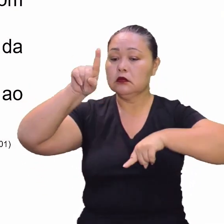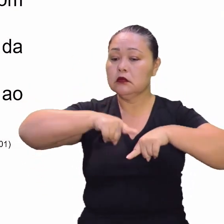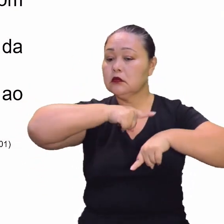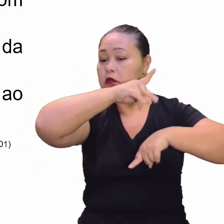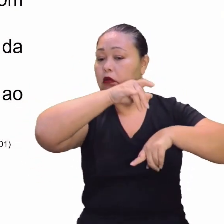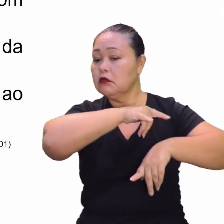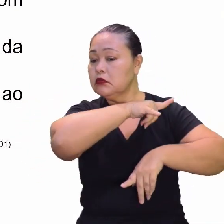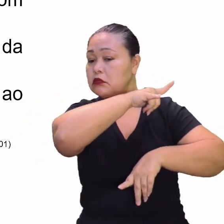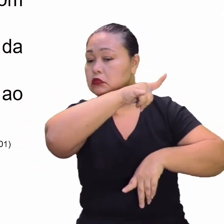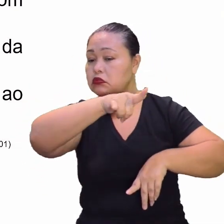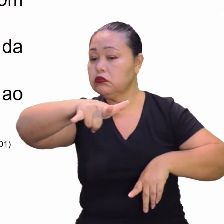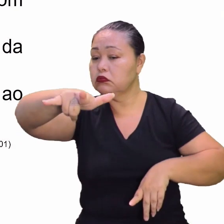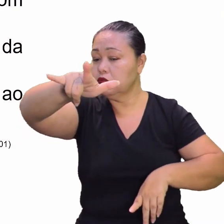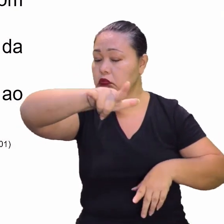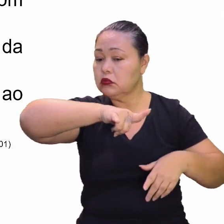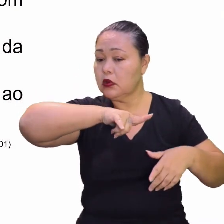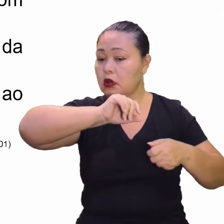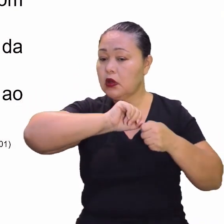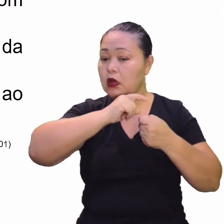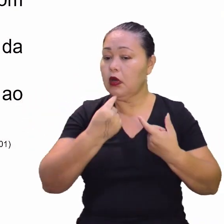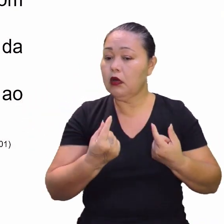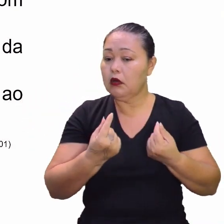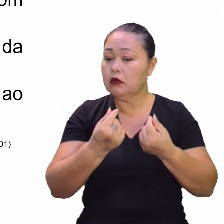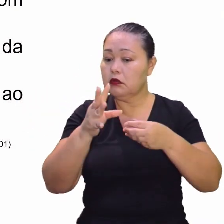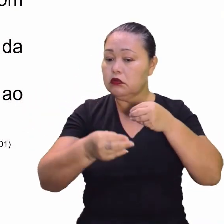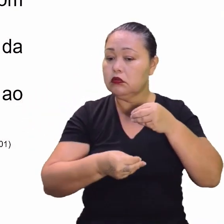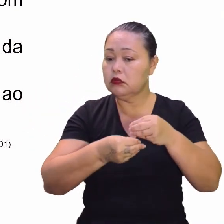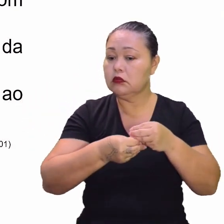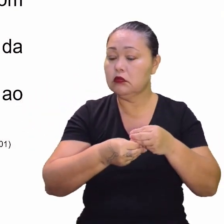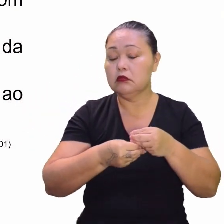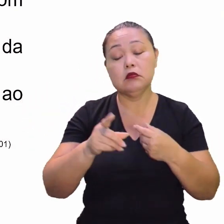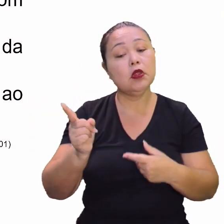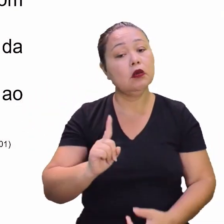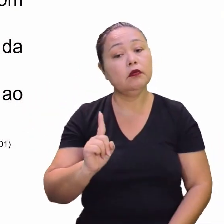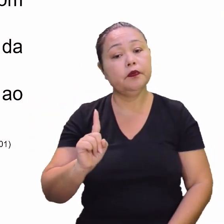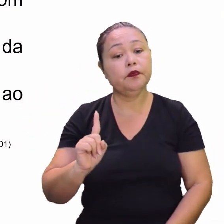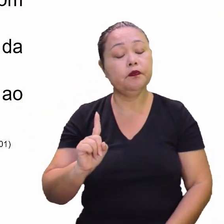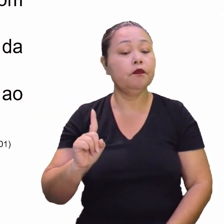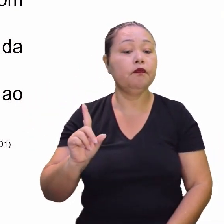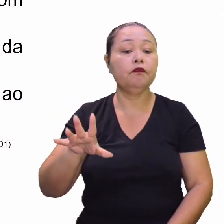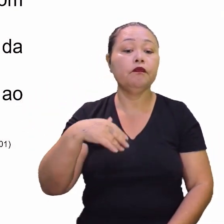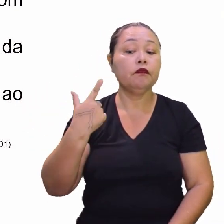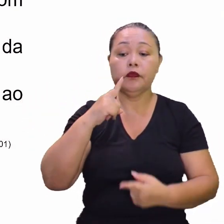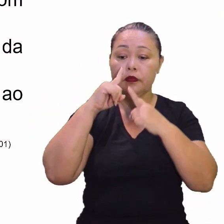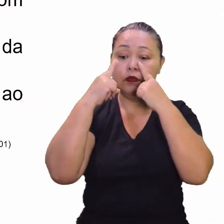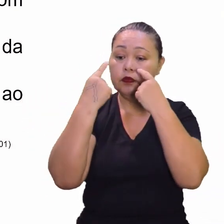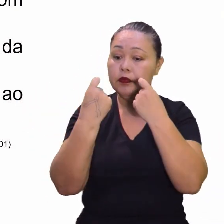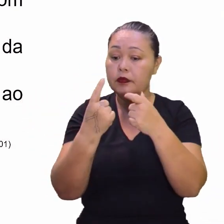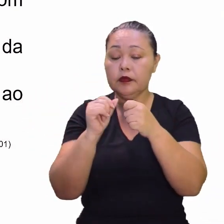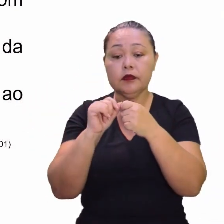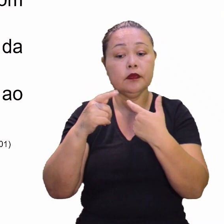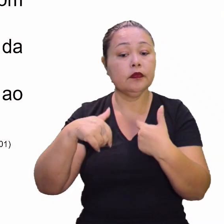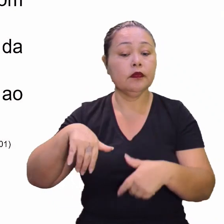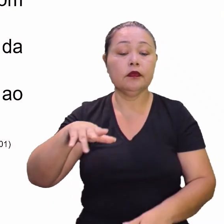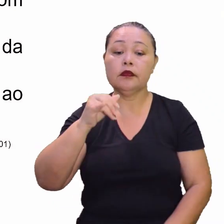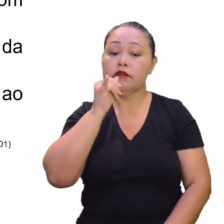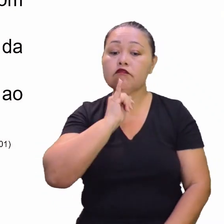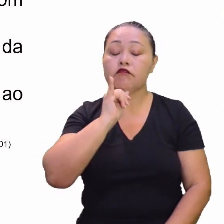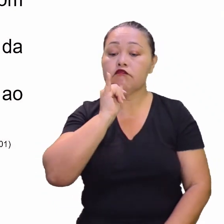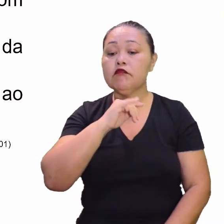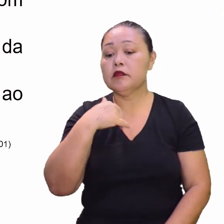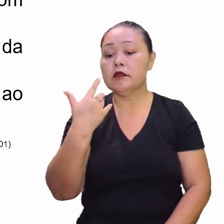produtos via transporte aéreo de baixo valor agregado, professor Jorge? Não, né? Então, não é interessante, galera, por